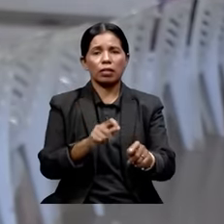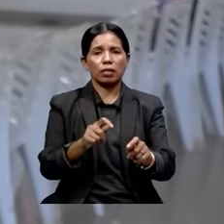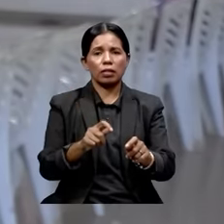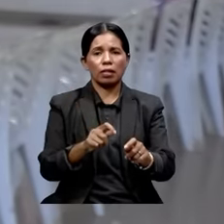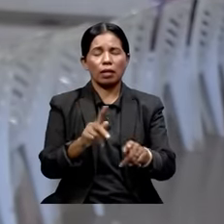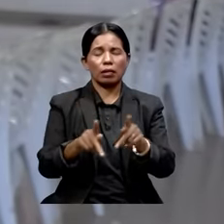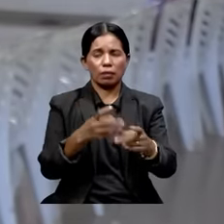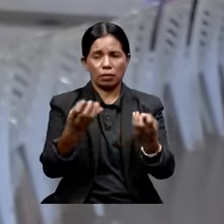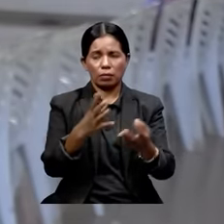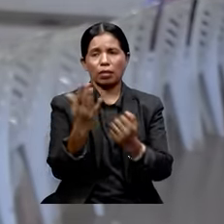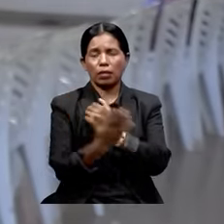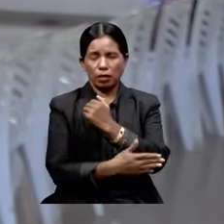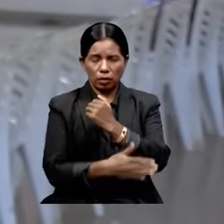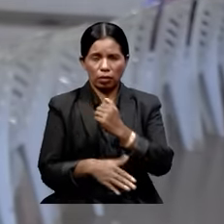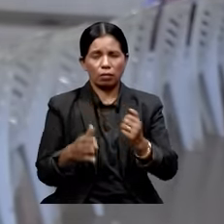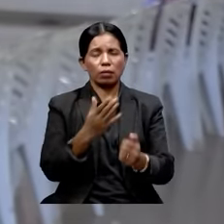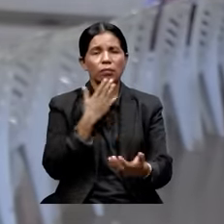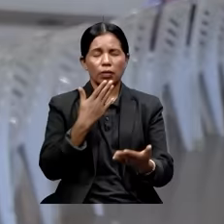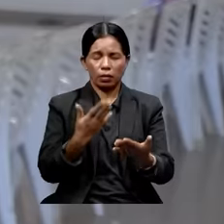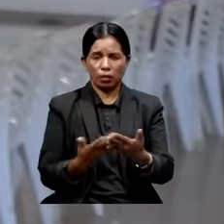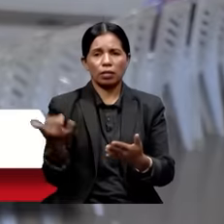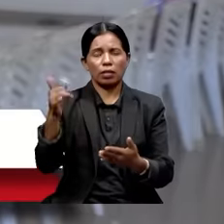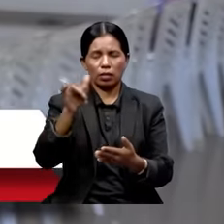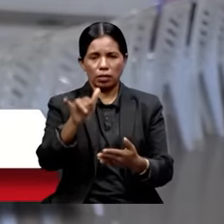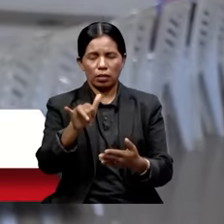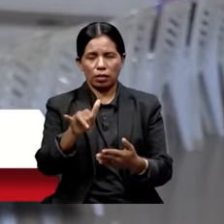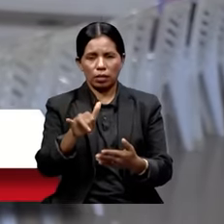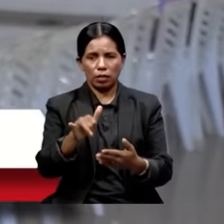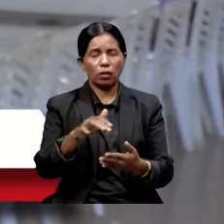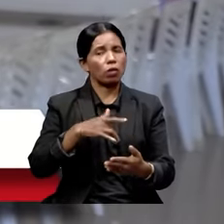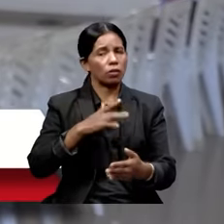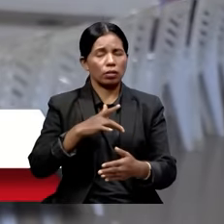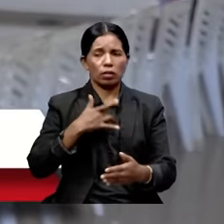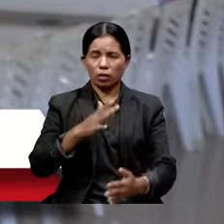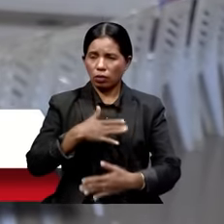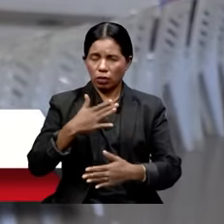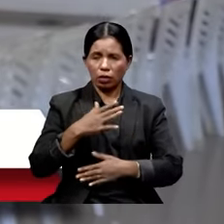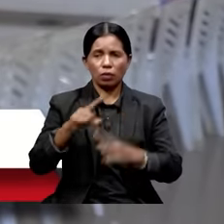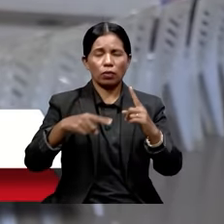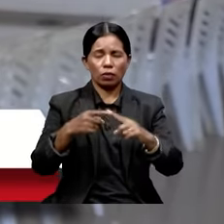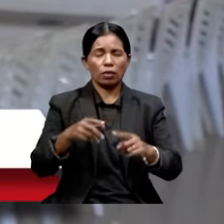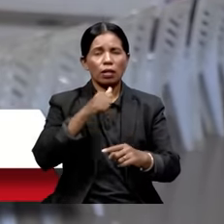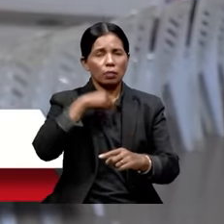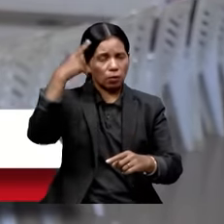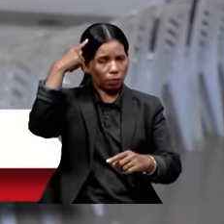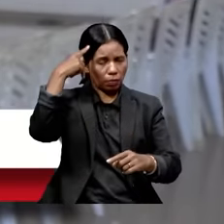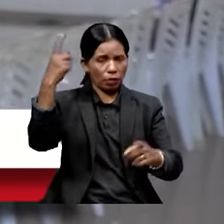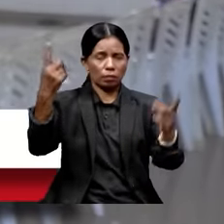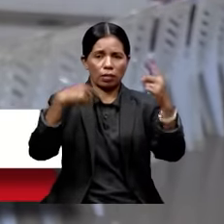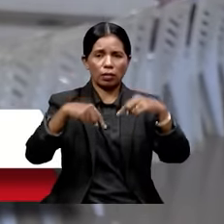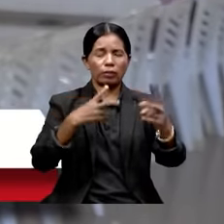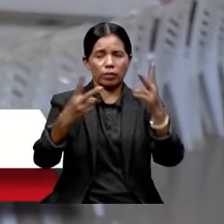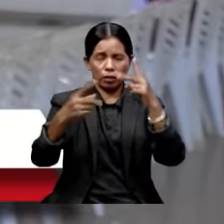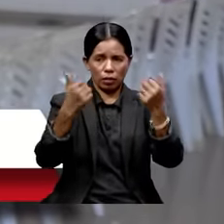foi em hari nian nação, coni povo sira, com todo contente, então, vai hira coni am papa mai visita ida,